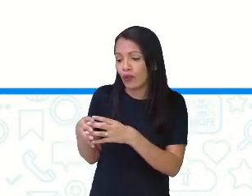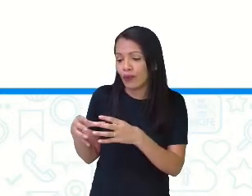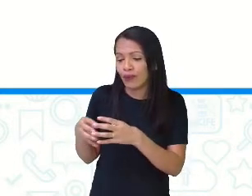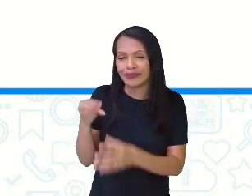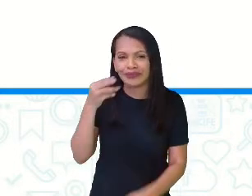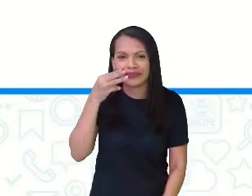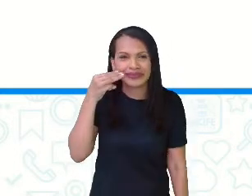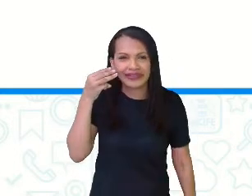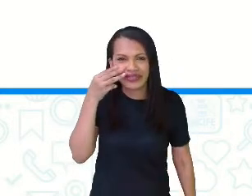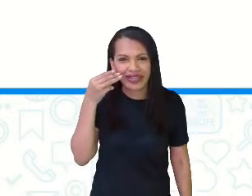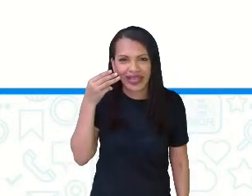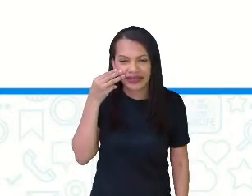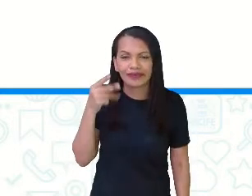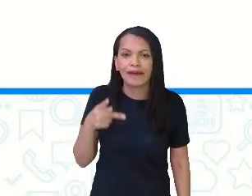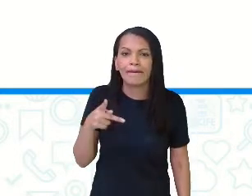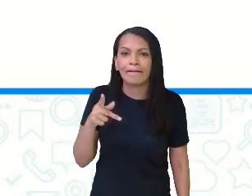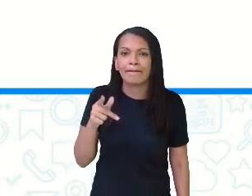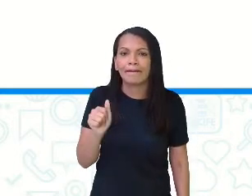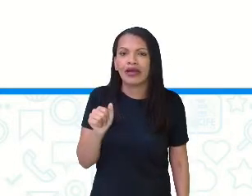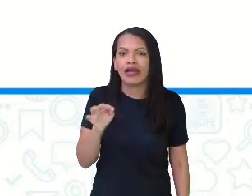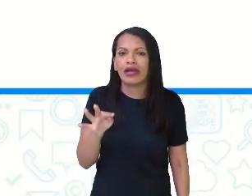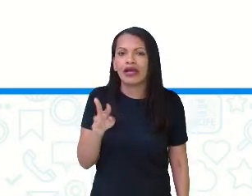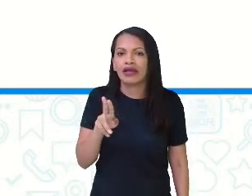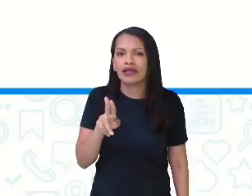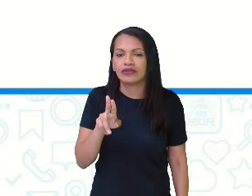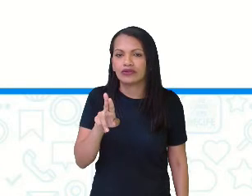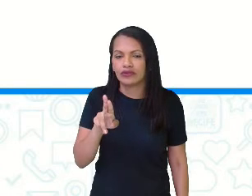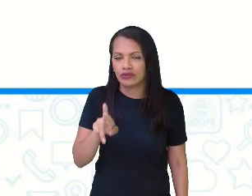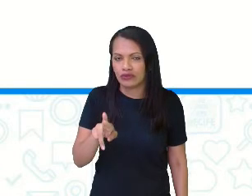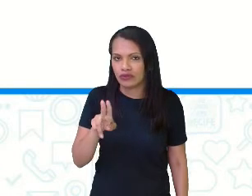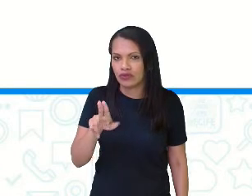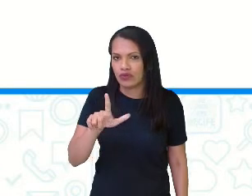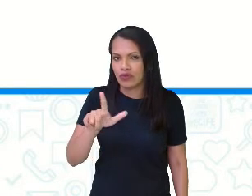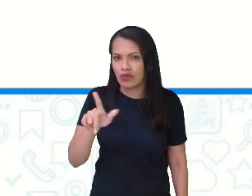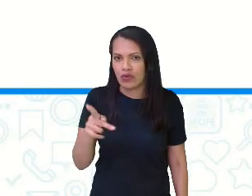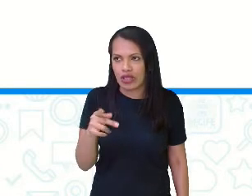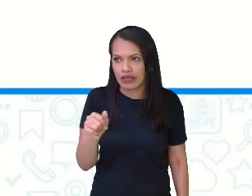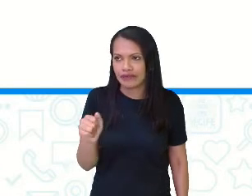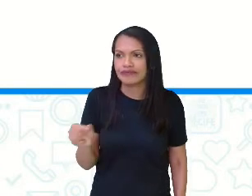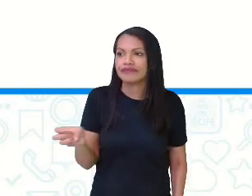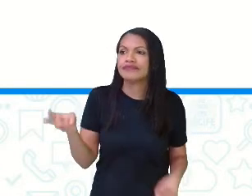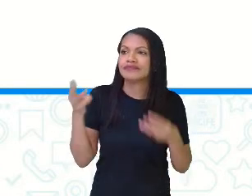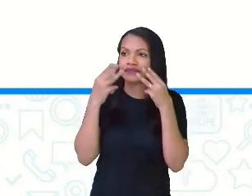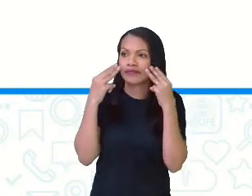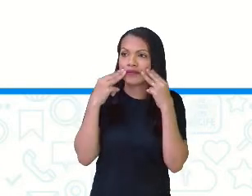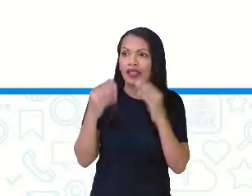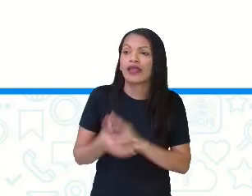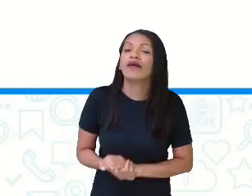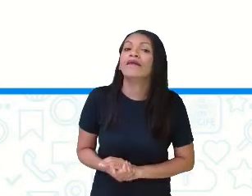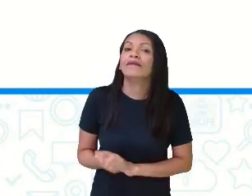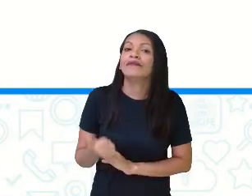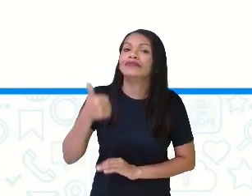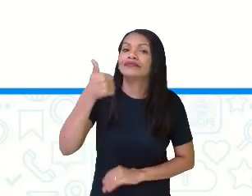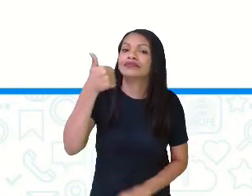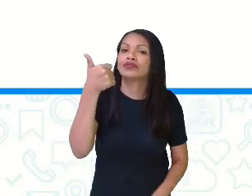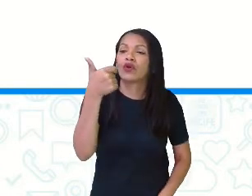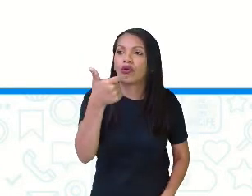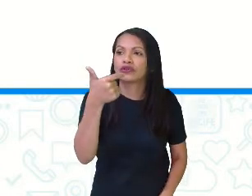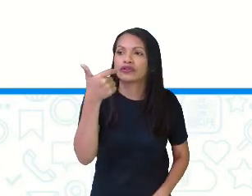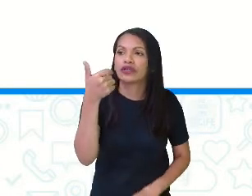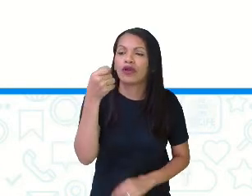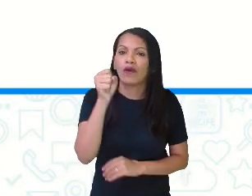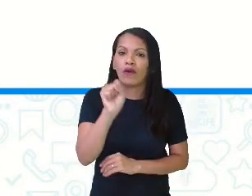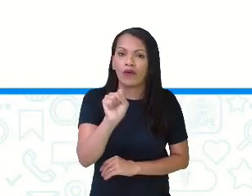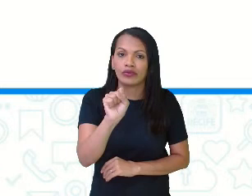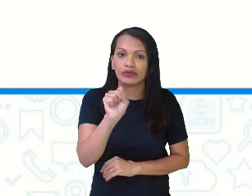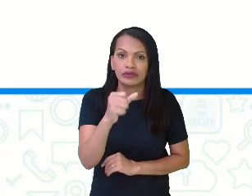8. E Patrulha de Gatos recebeu 6. Presta atenção nessa tabela. Qual filme